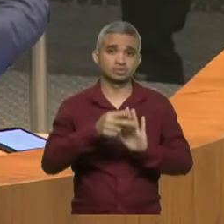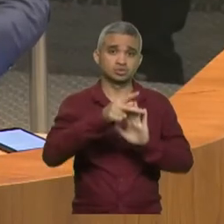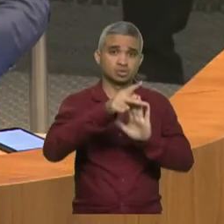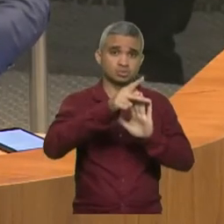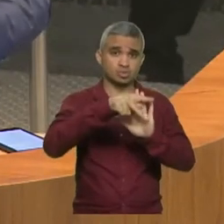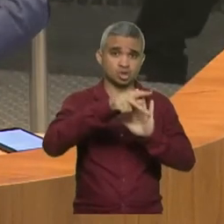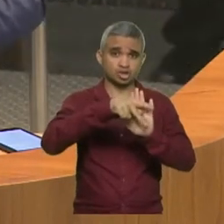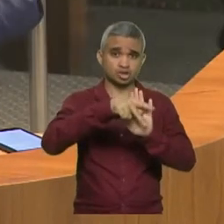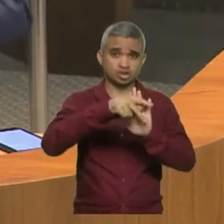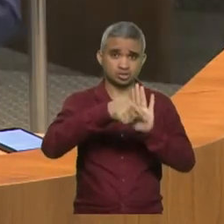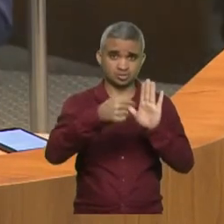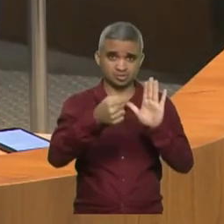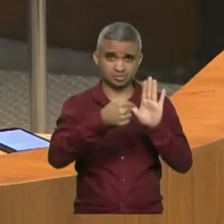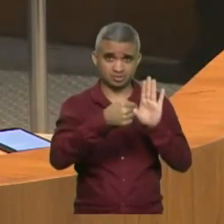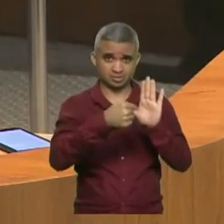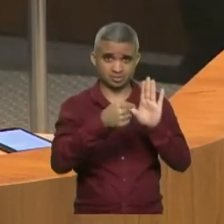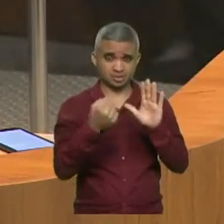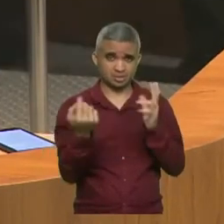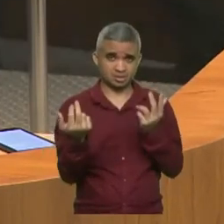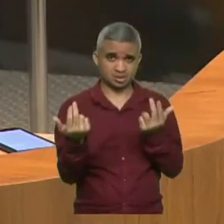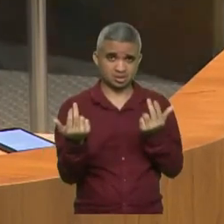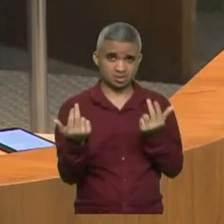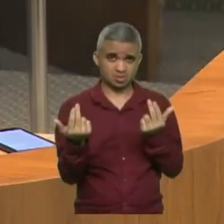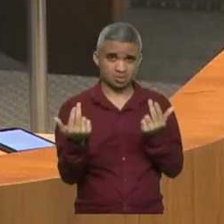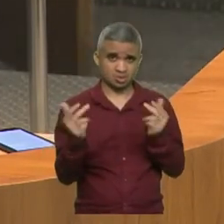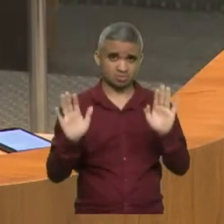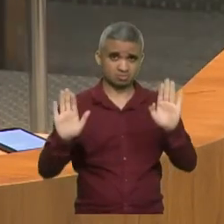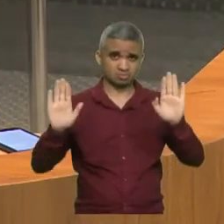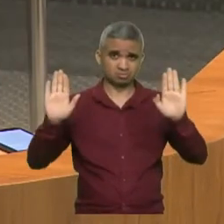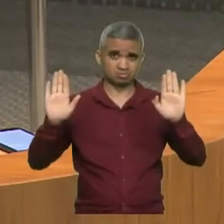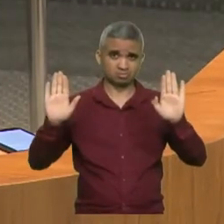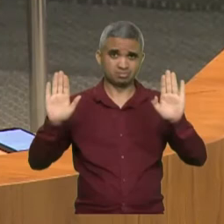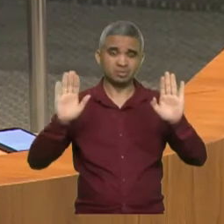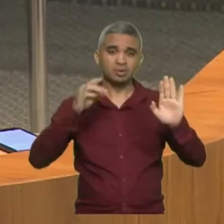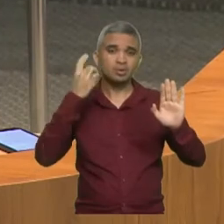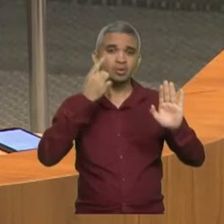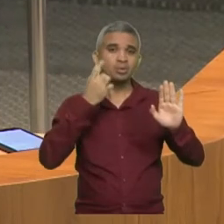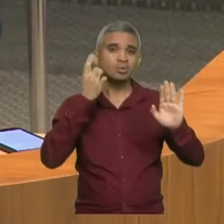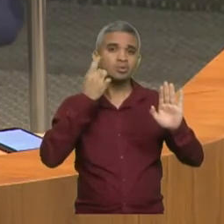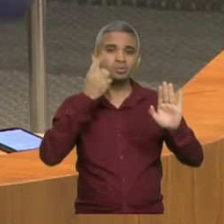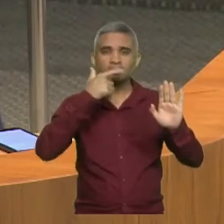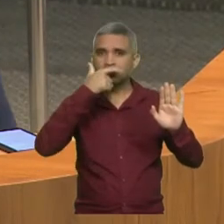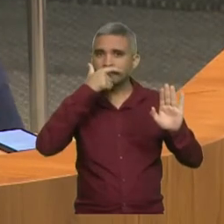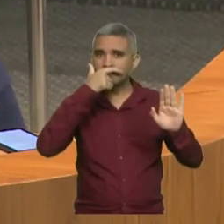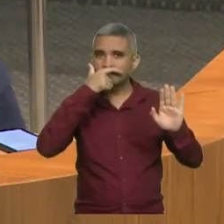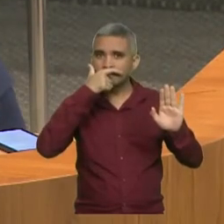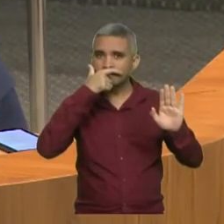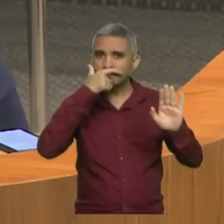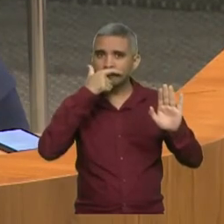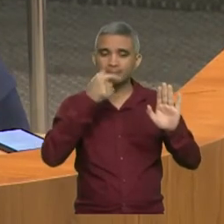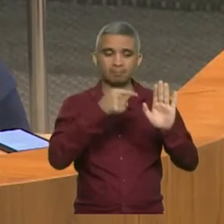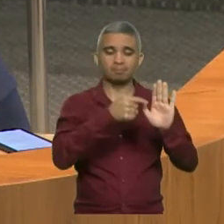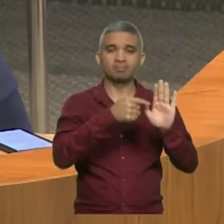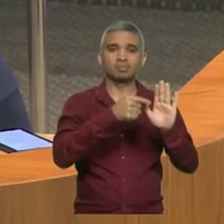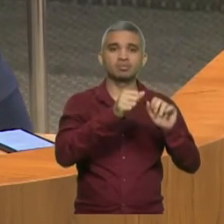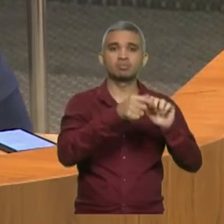igual, tal qual o projeto apresentado pelo deputado César Pires, deputado Duarte Júnior, só trocamos o